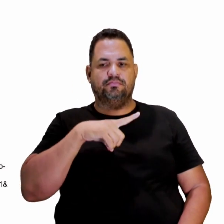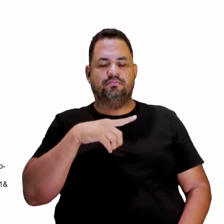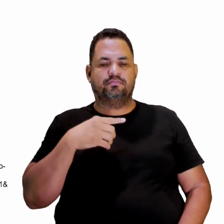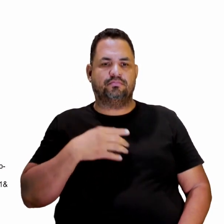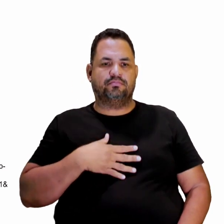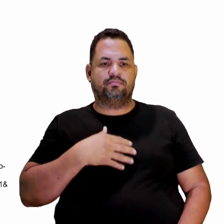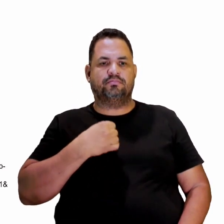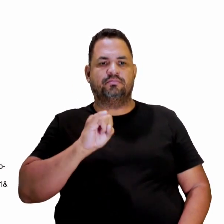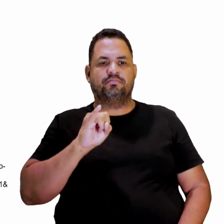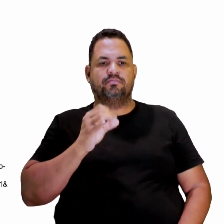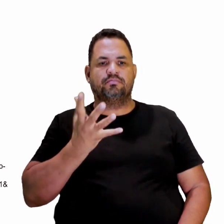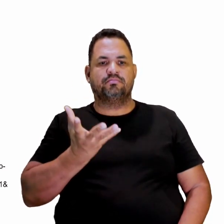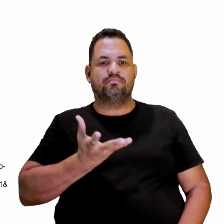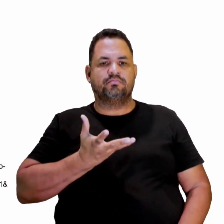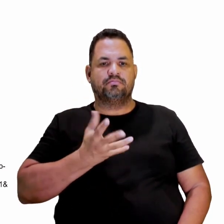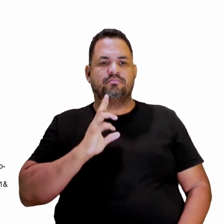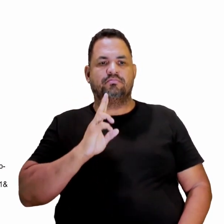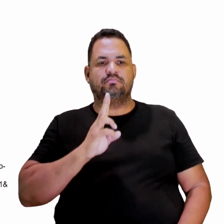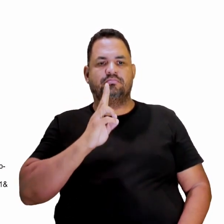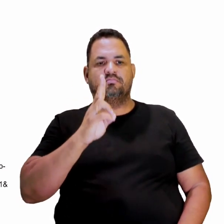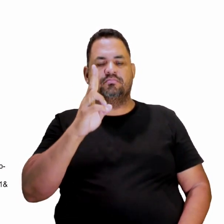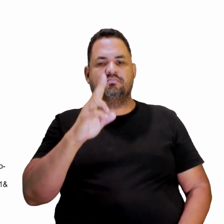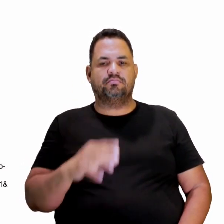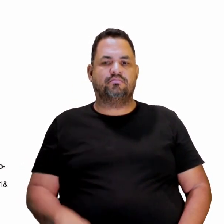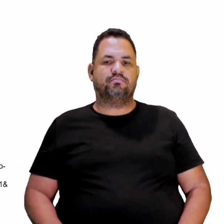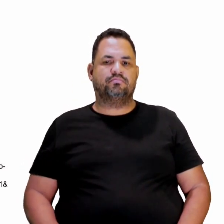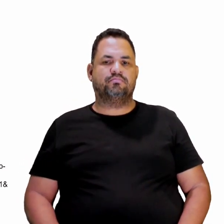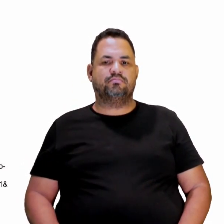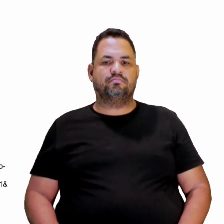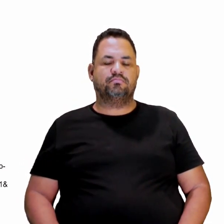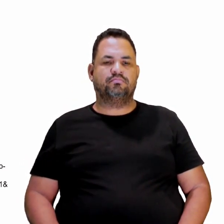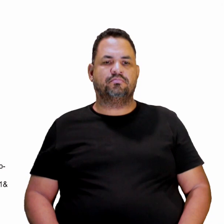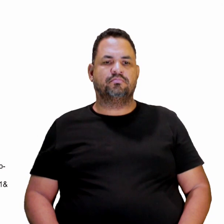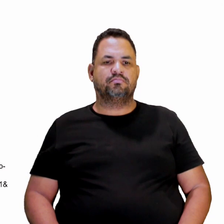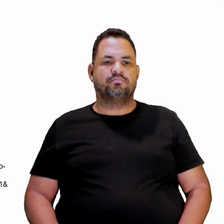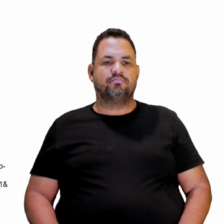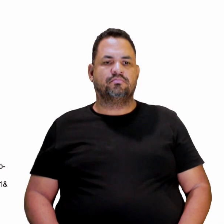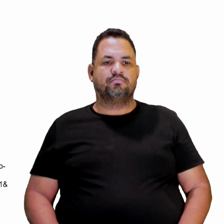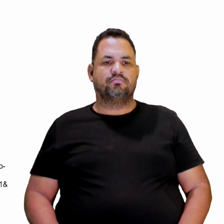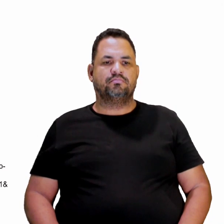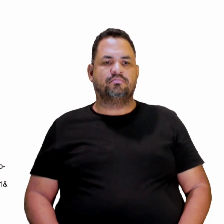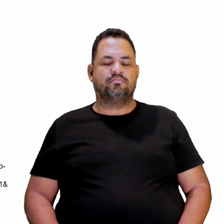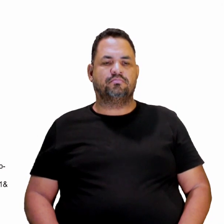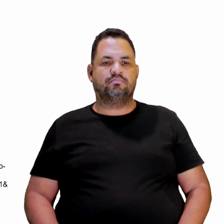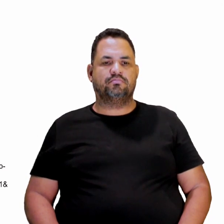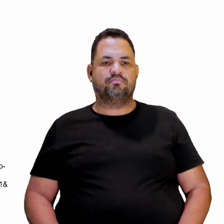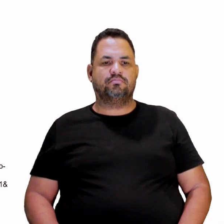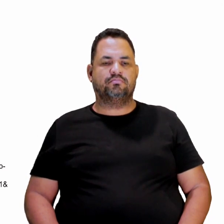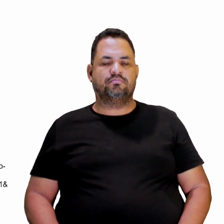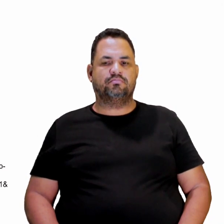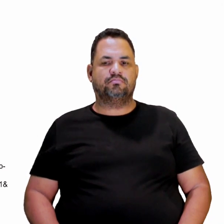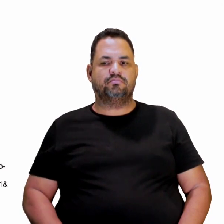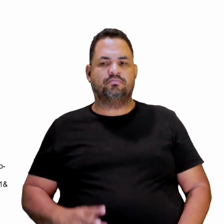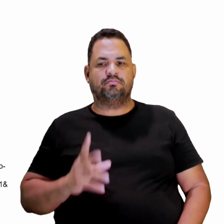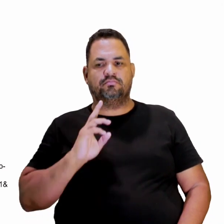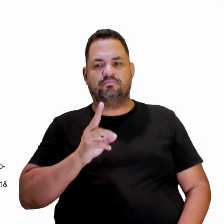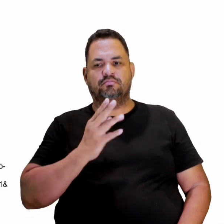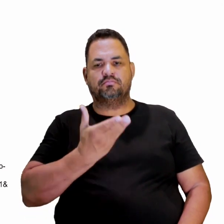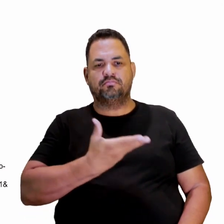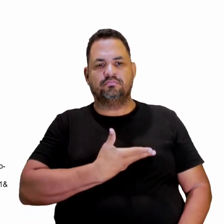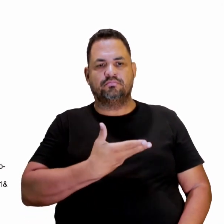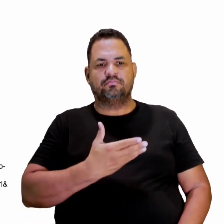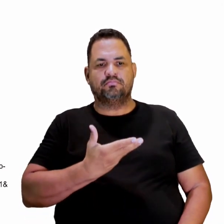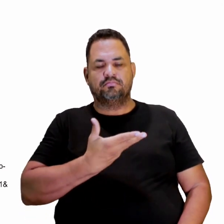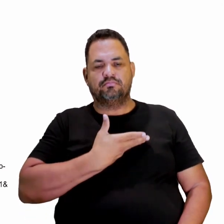ele desejará continuar, to continue to be my friend, ou seja,